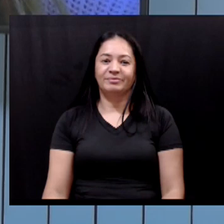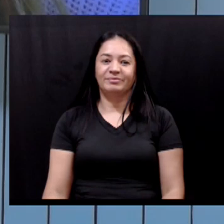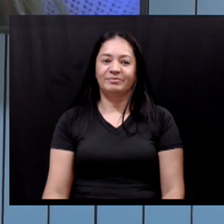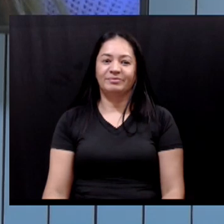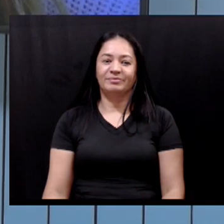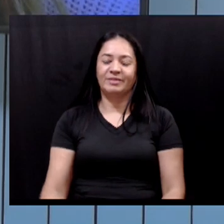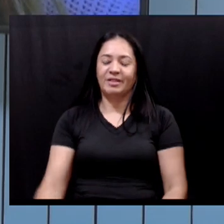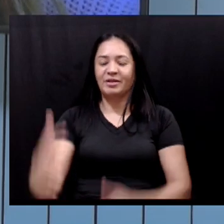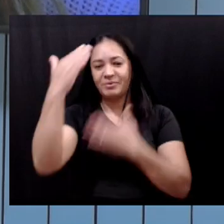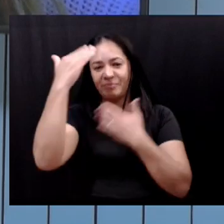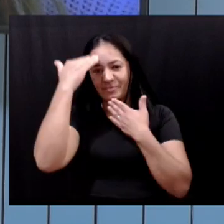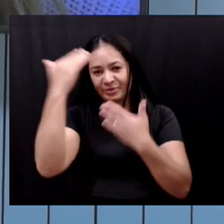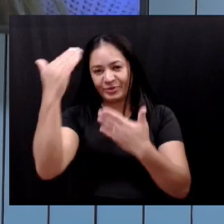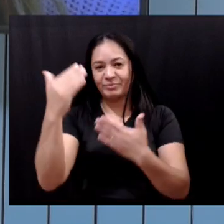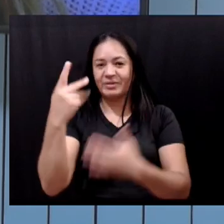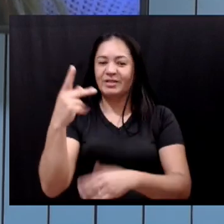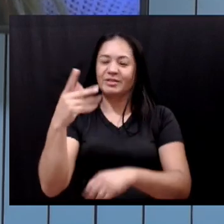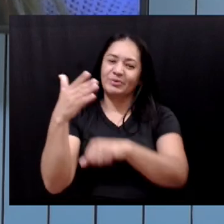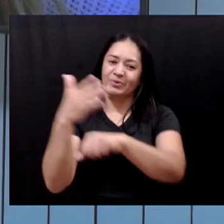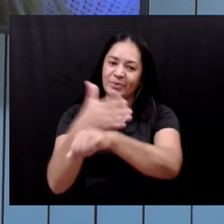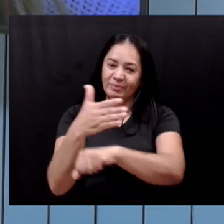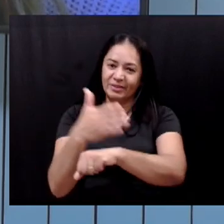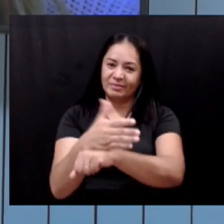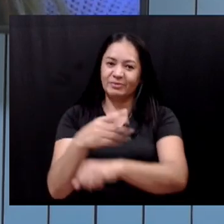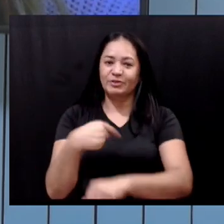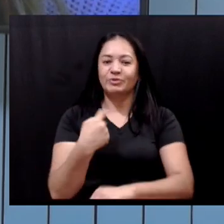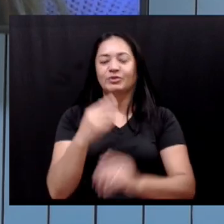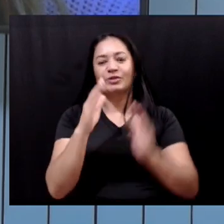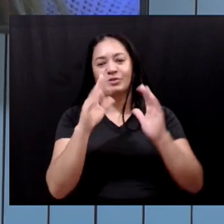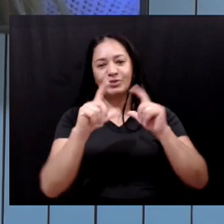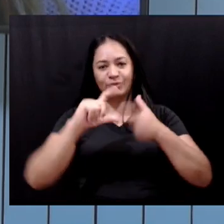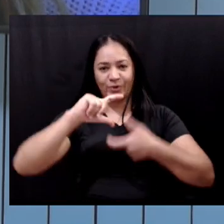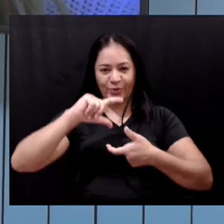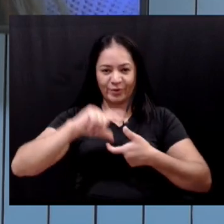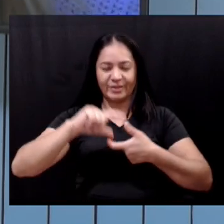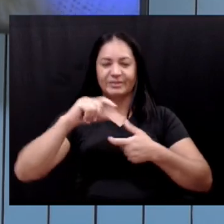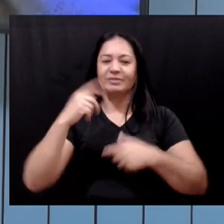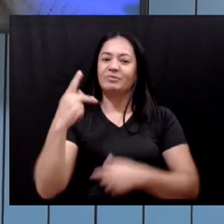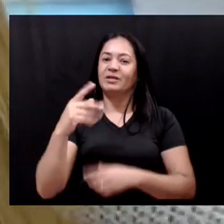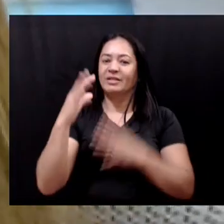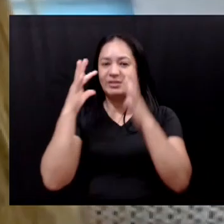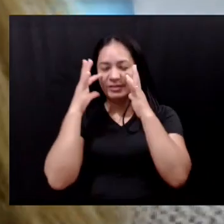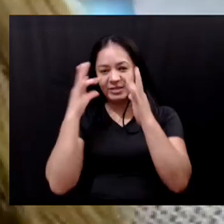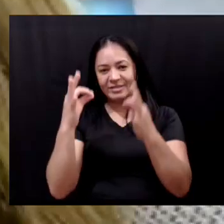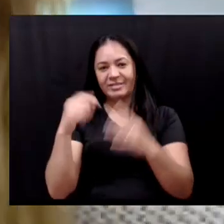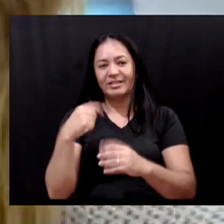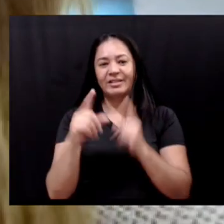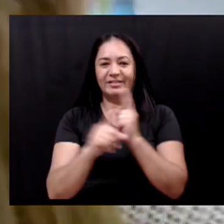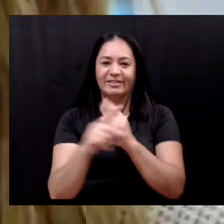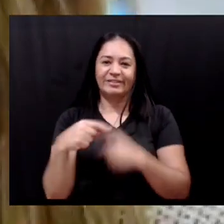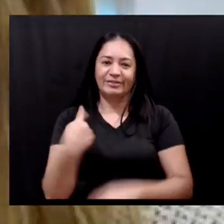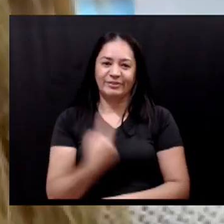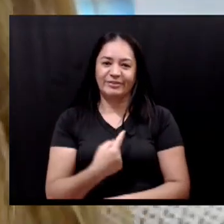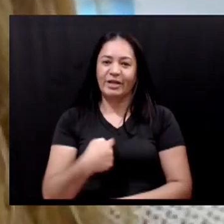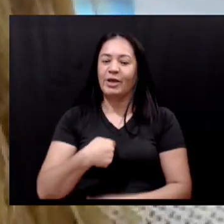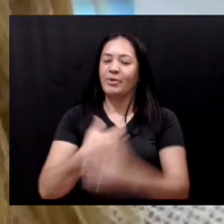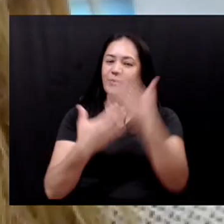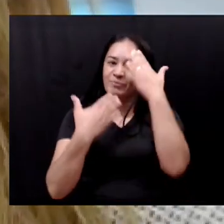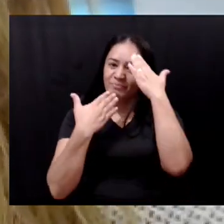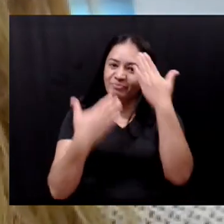pela sua participação aqui no nosso quadro e pela sua disposição em atender aqui a nossa equipe. Eu que agradeço e se cuidem.